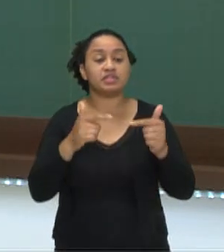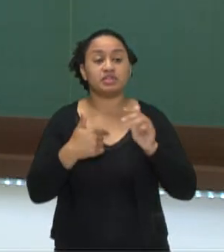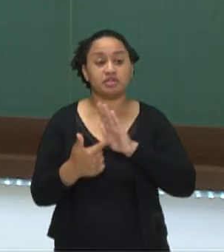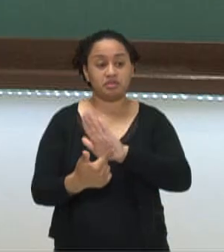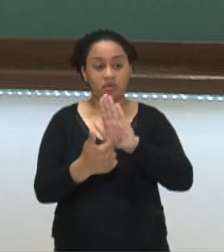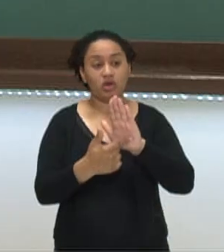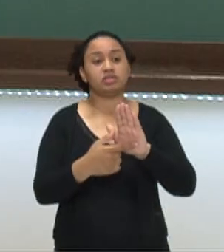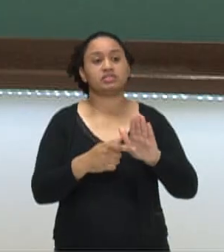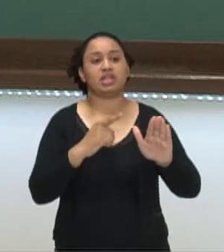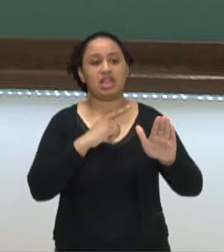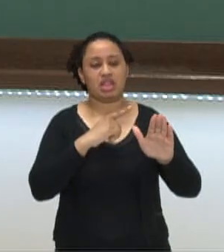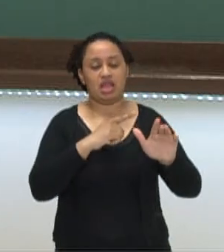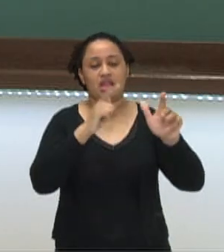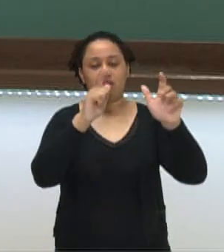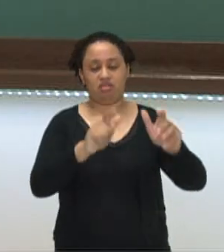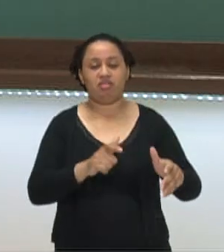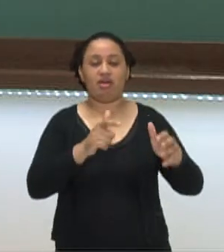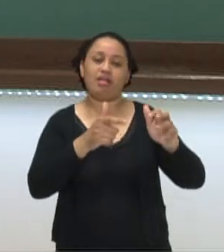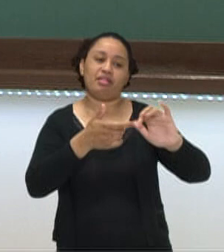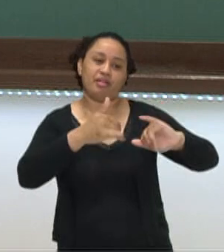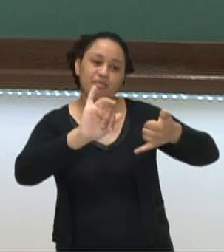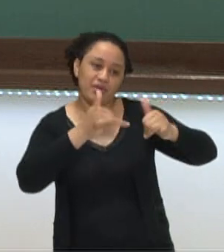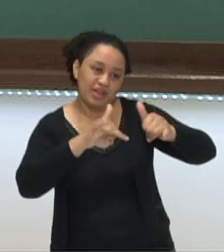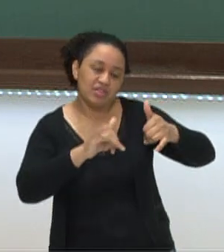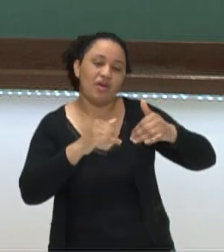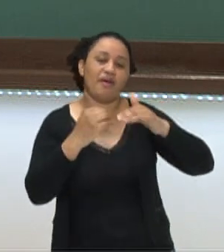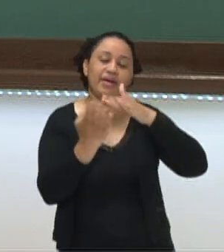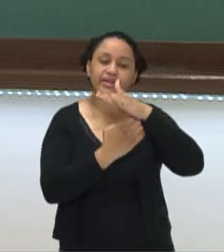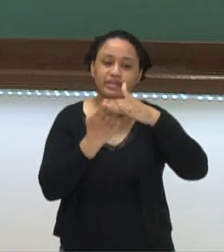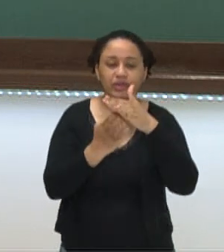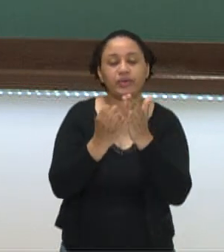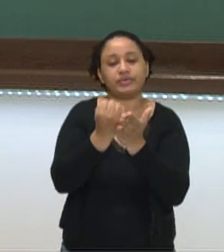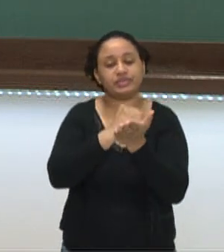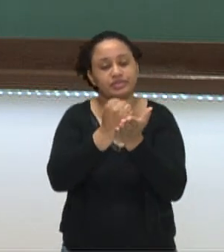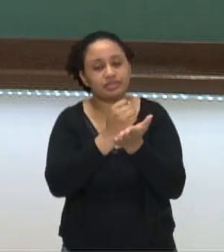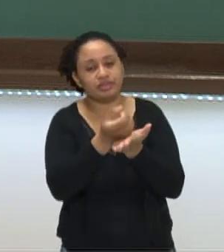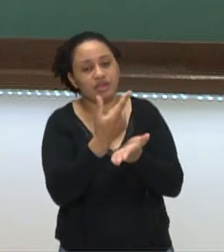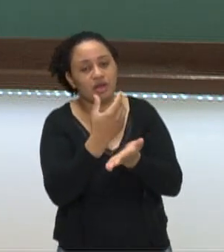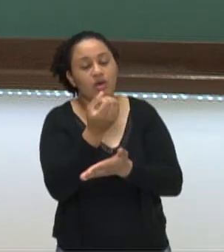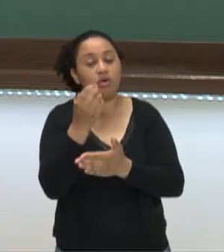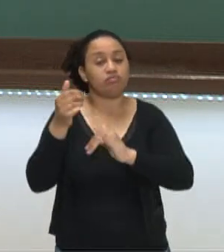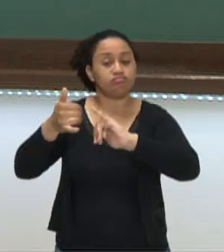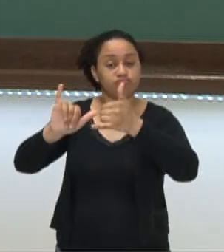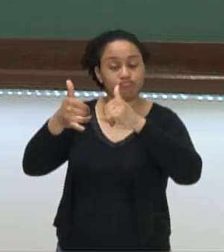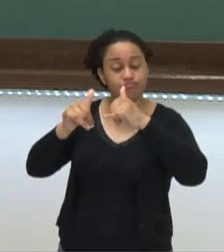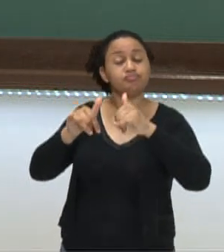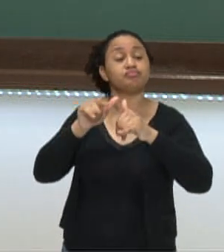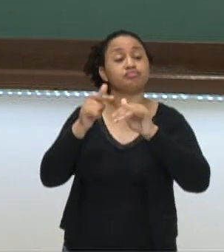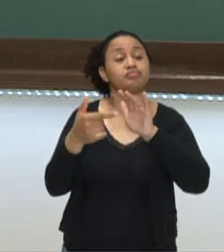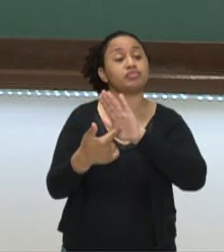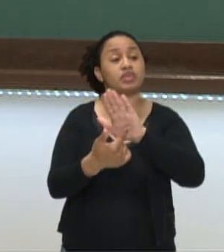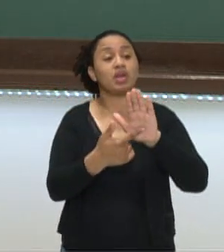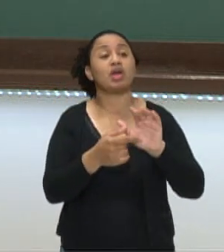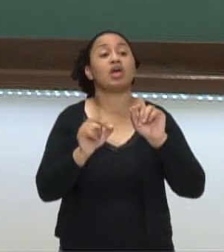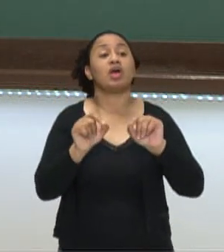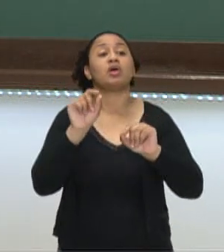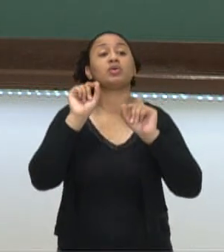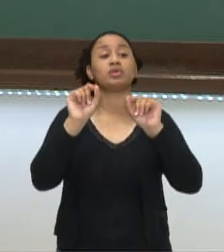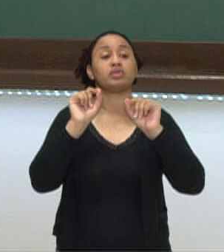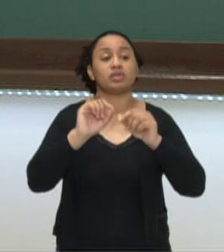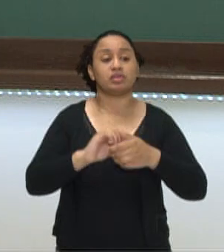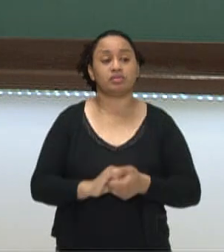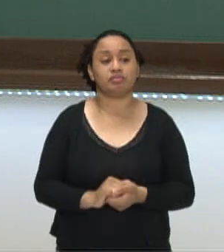em laboratórios, na indústria farmacêutica, química, esses indicadores costumam ser os